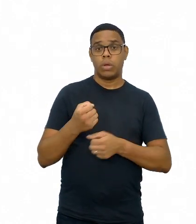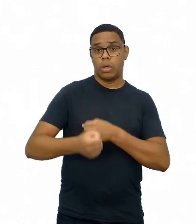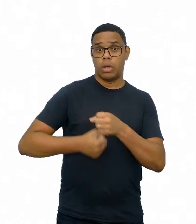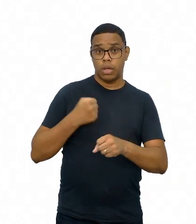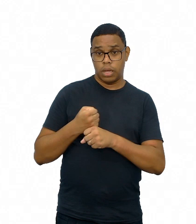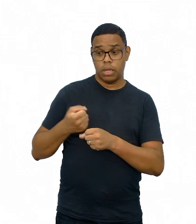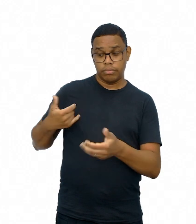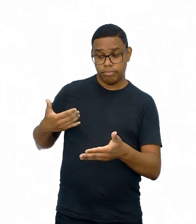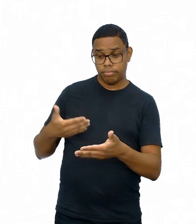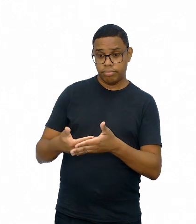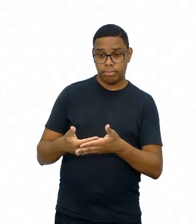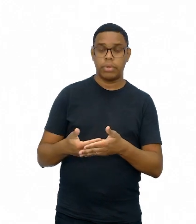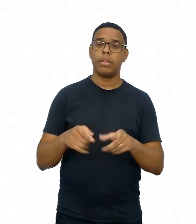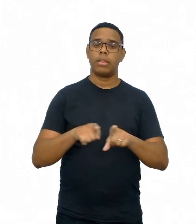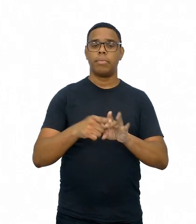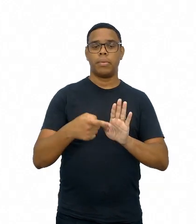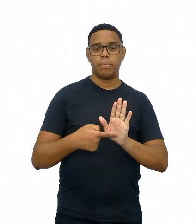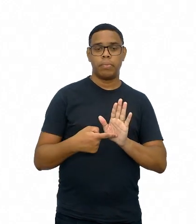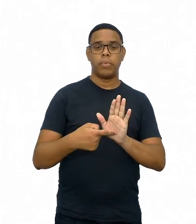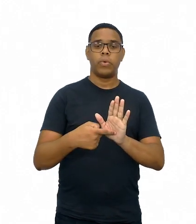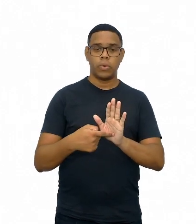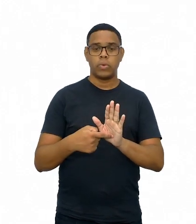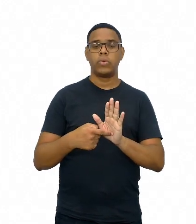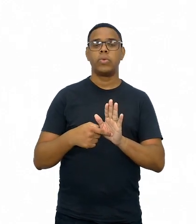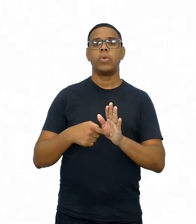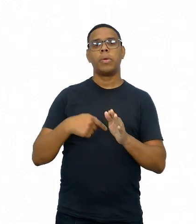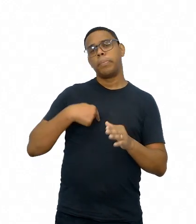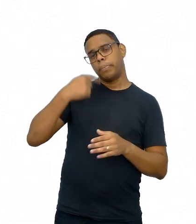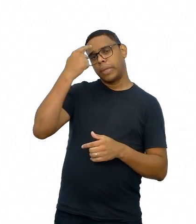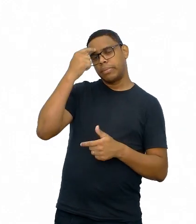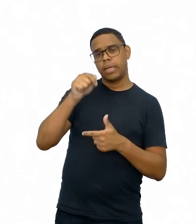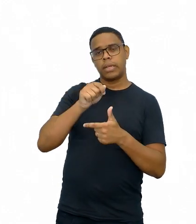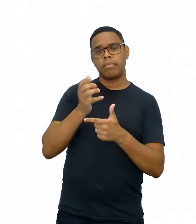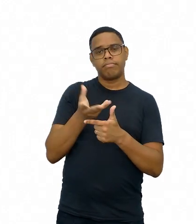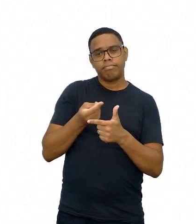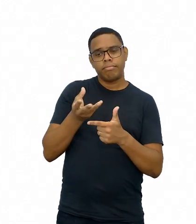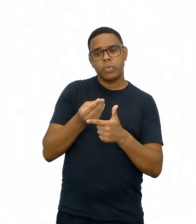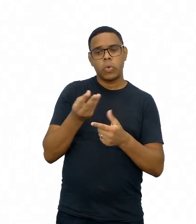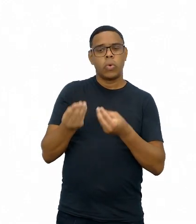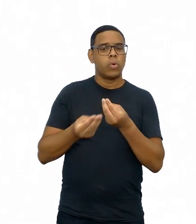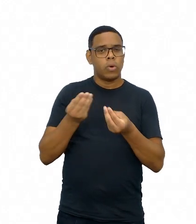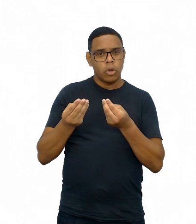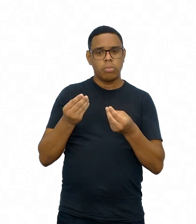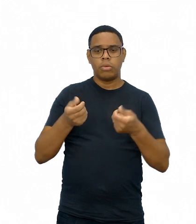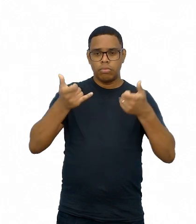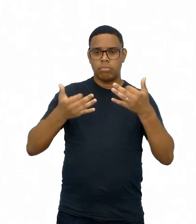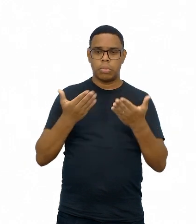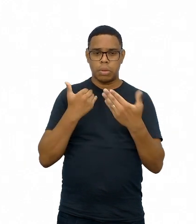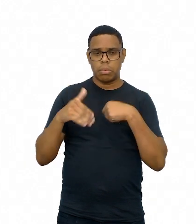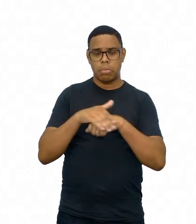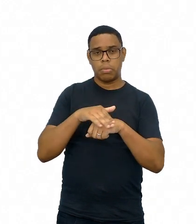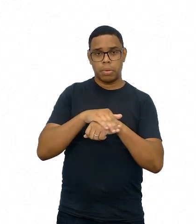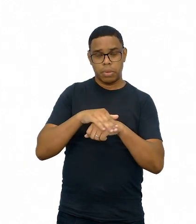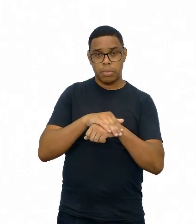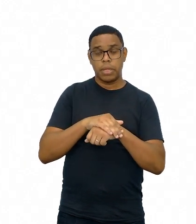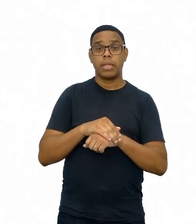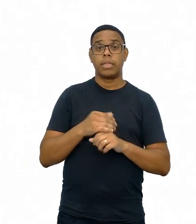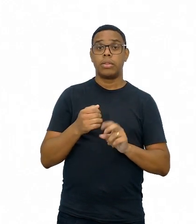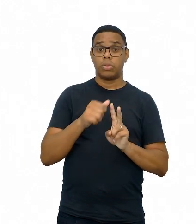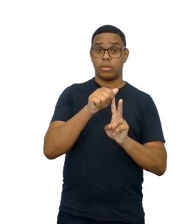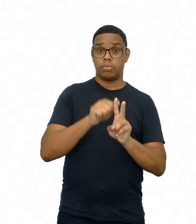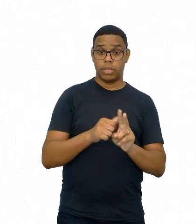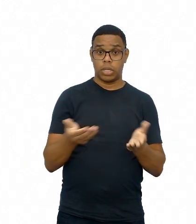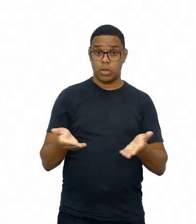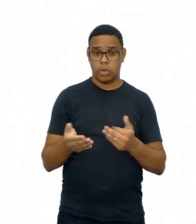ano, apresentar aí em linhas gerais o pensamento algébrico, que será discutido neste bimestre,